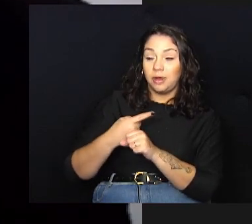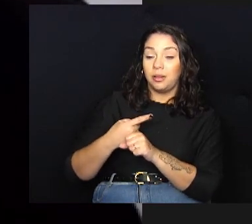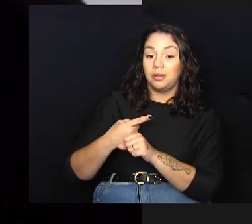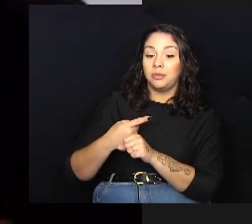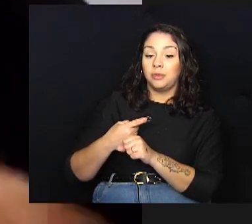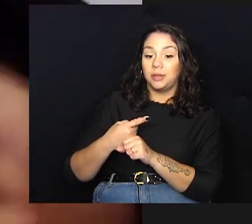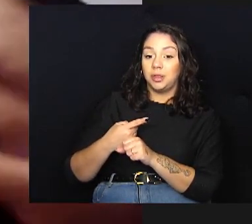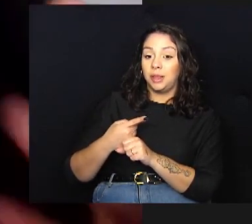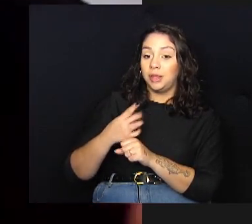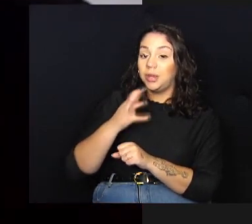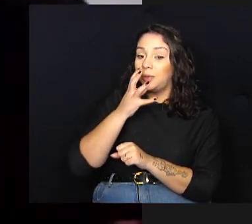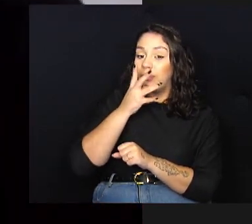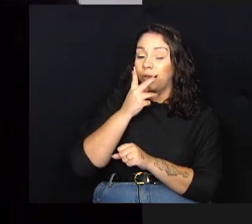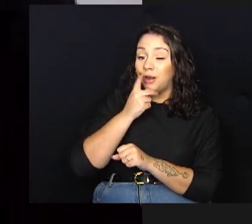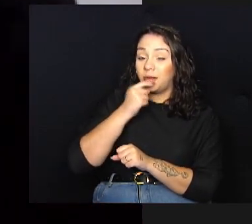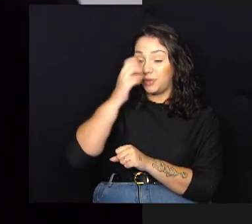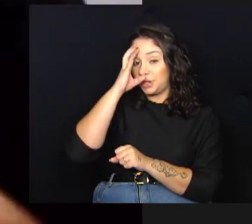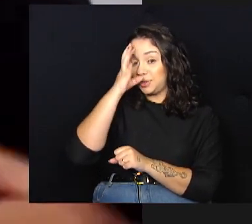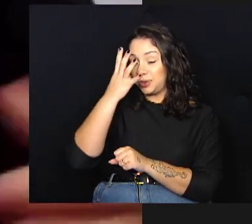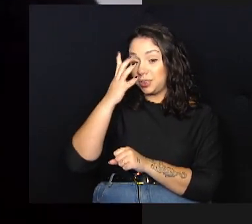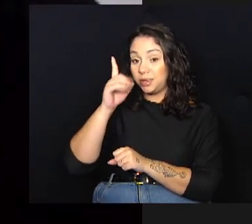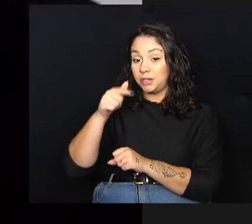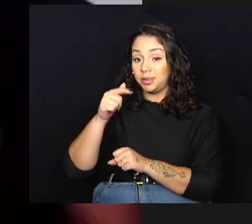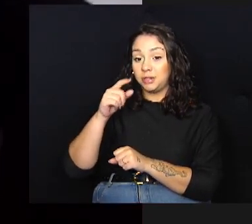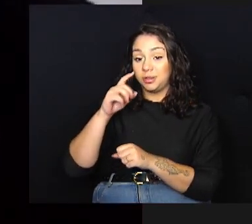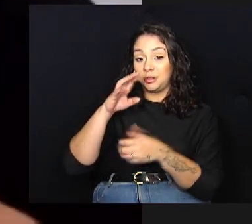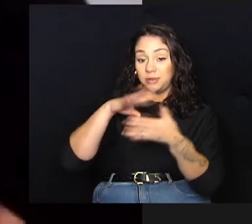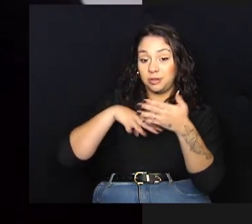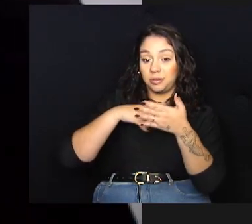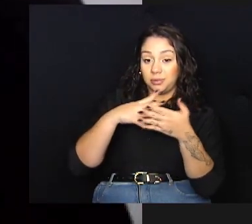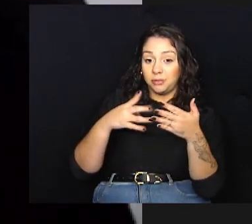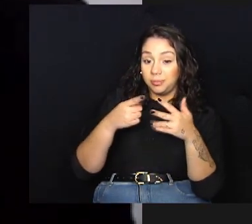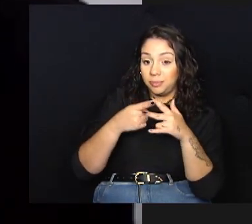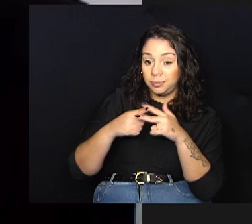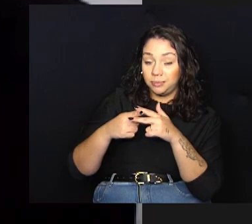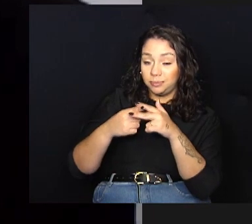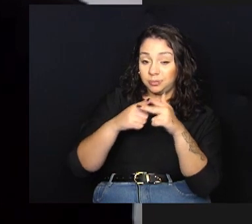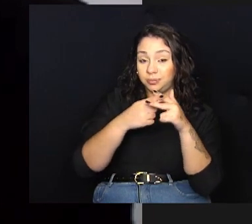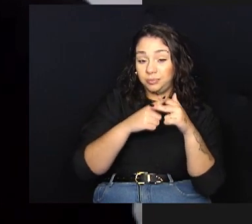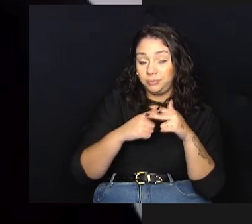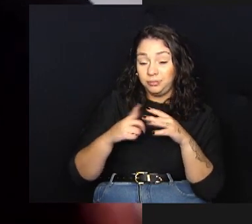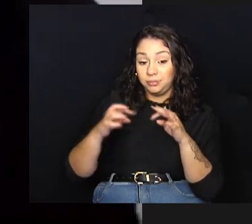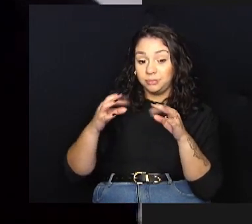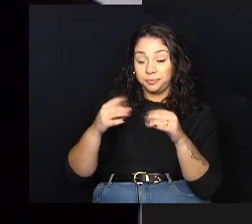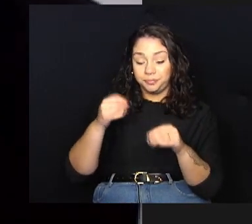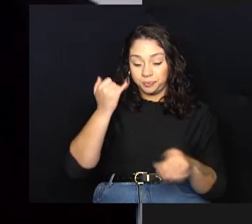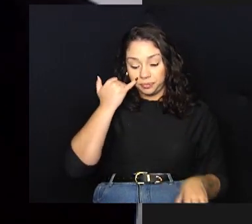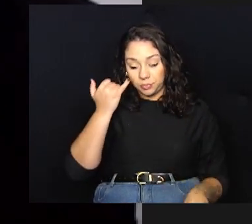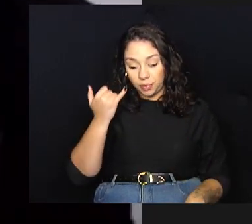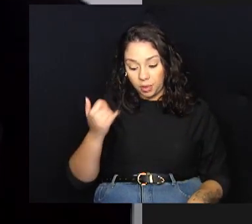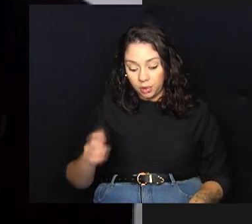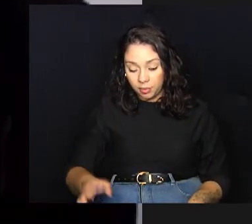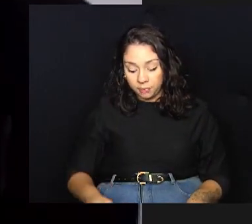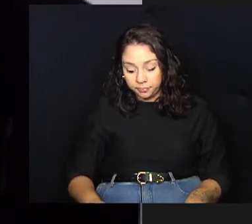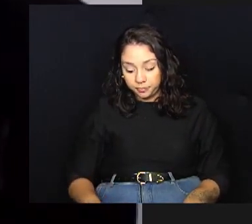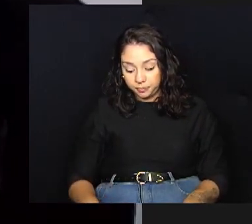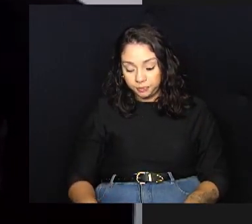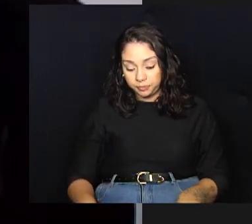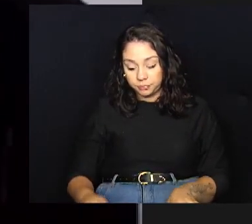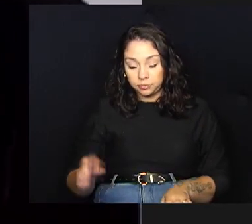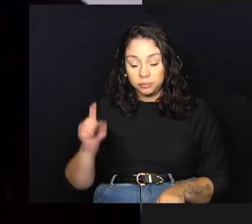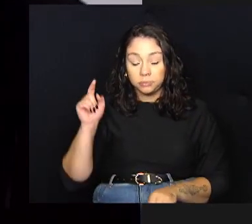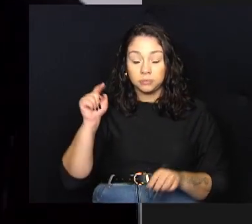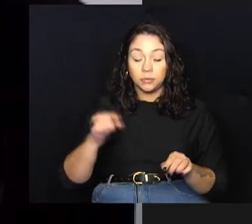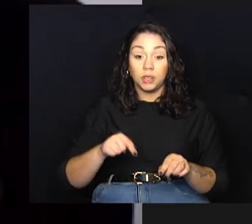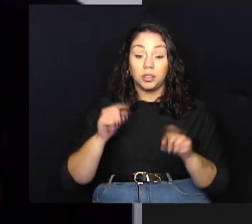sair o resultado tinha todo o processo de tabulação de correção e tal e isso demorava muito agora não com